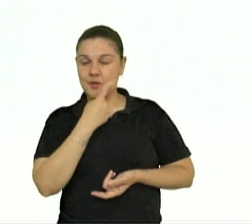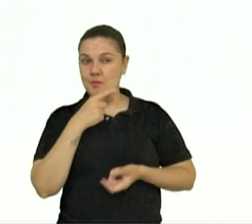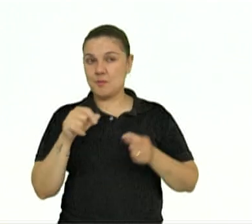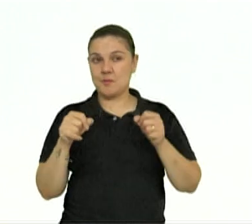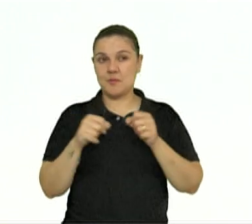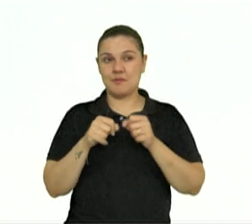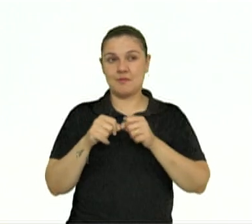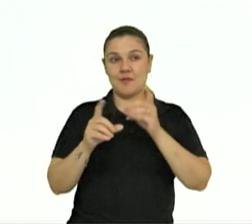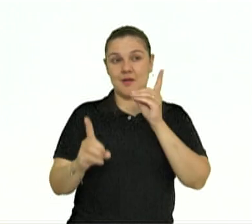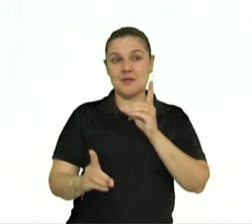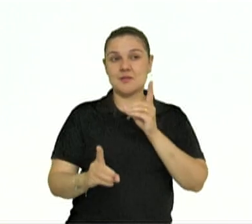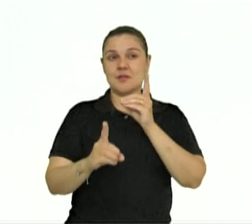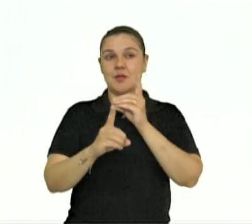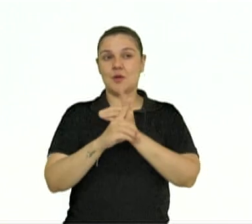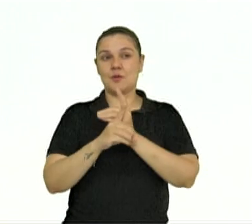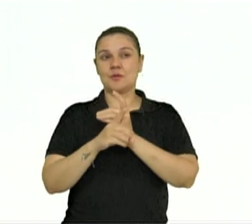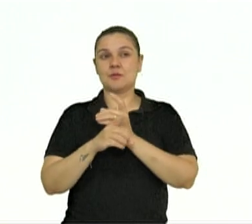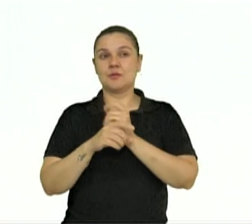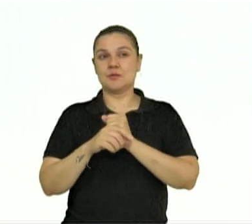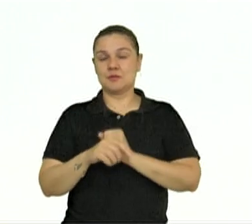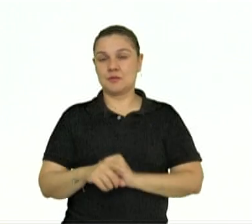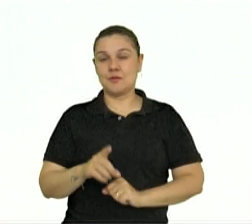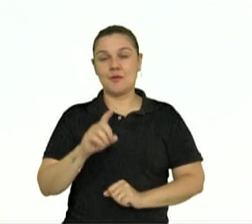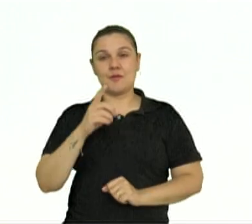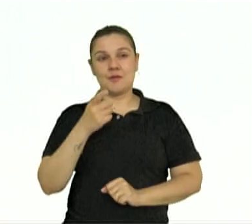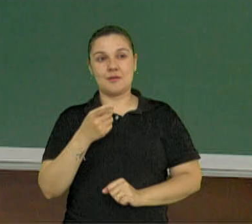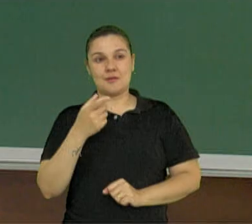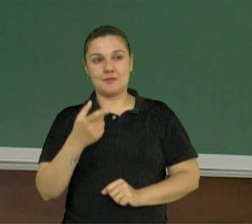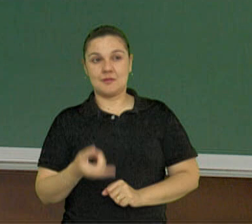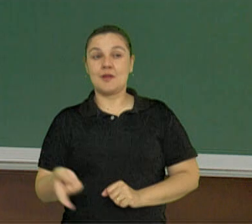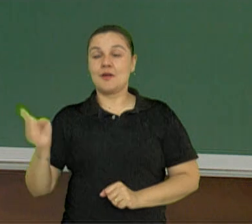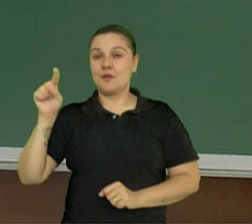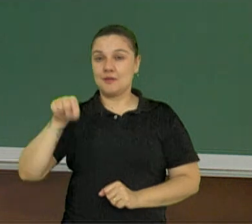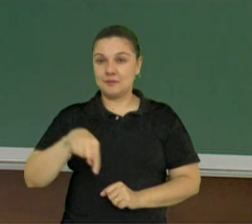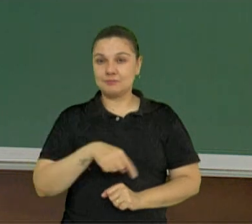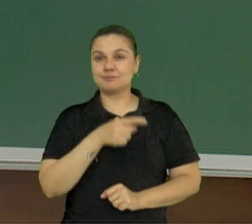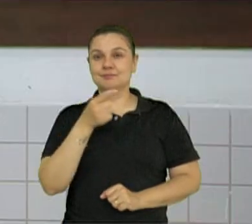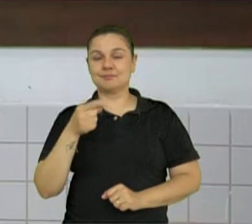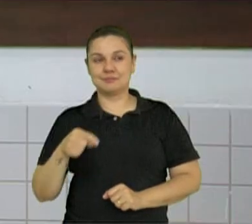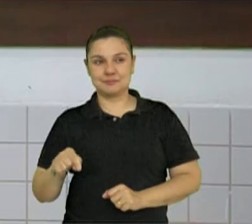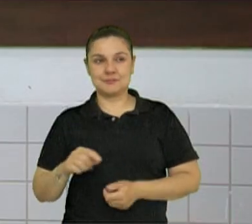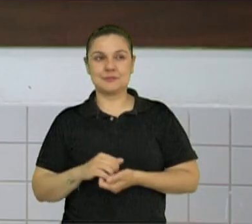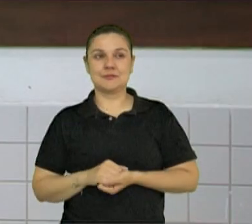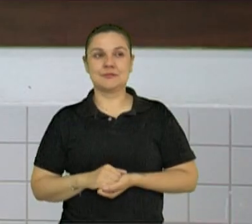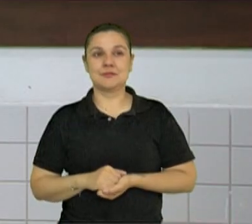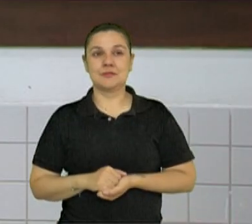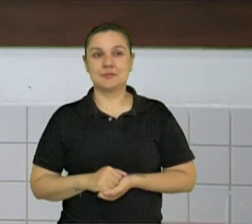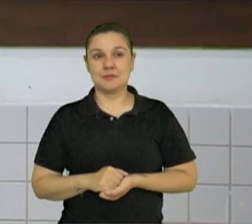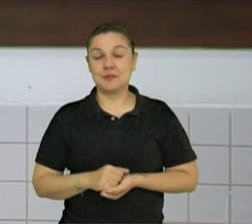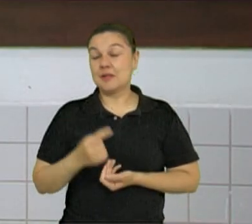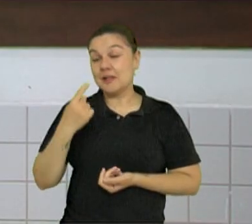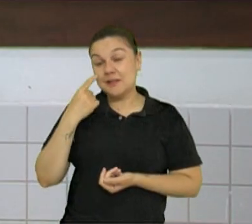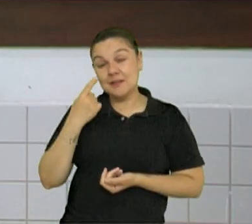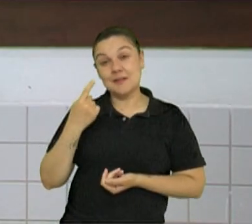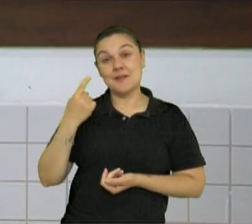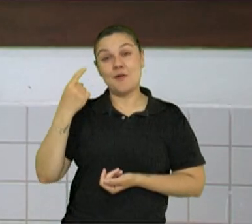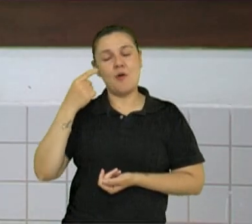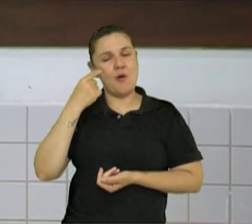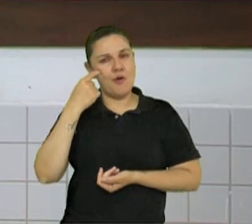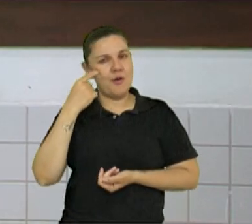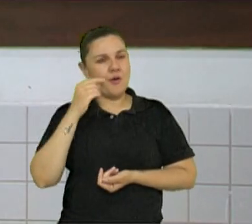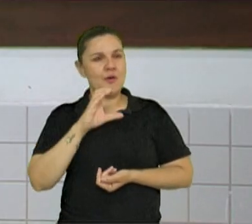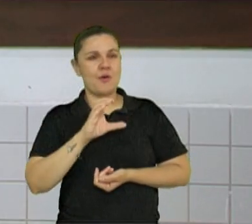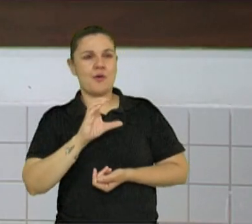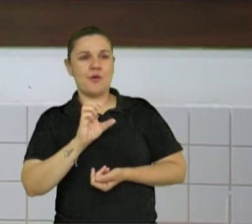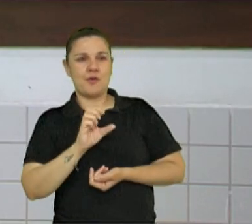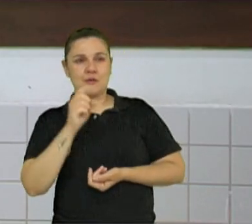faz encontrar, o infinito dos seus olhos me faz encontrar, e assim por diante. Olha que